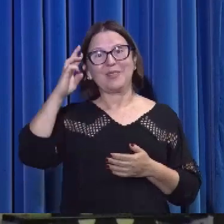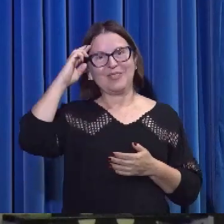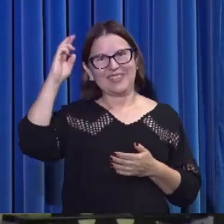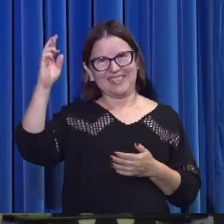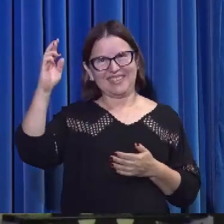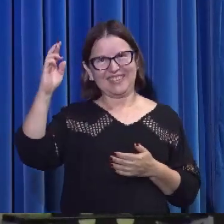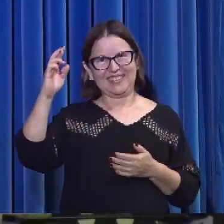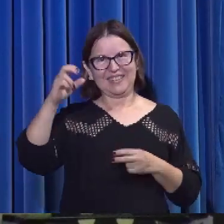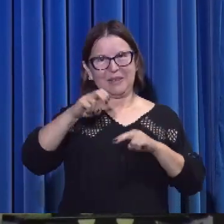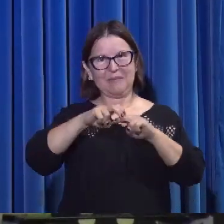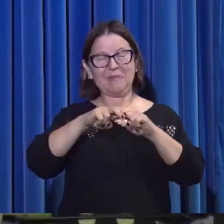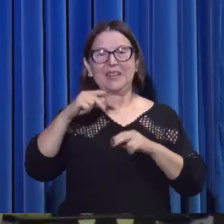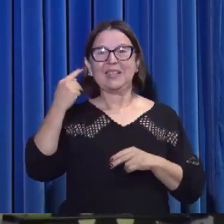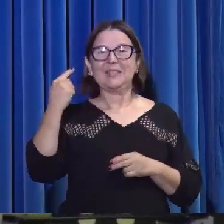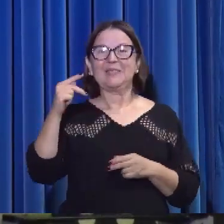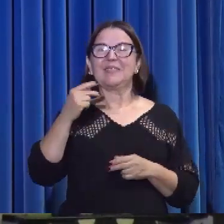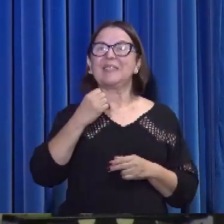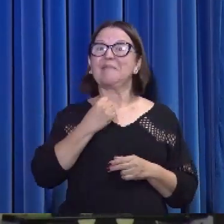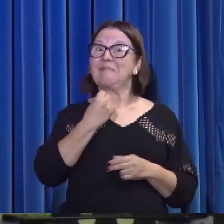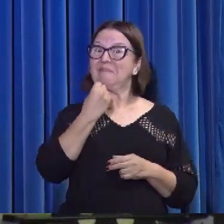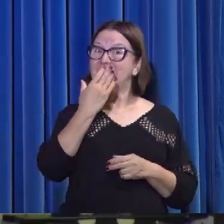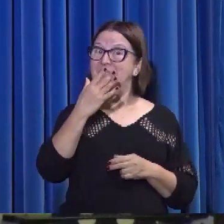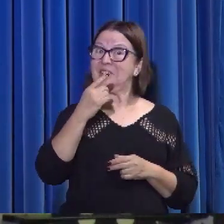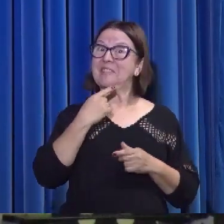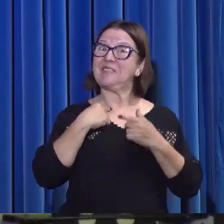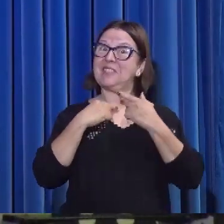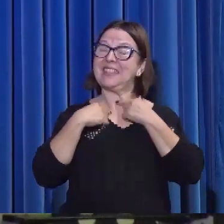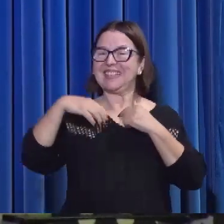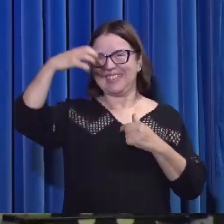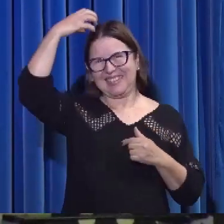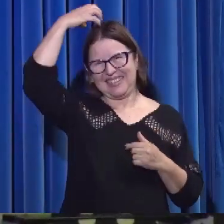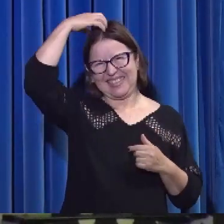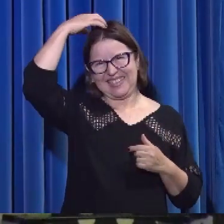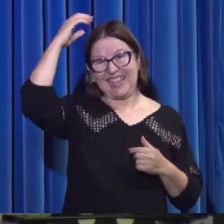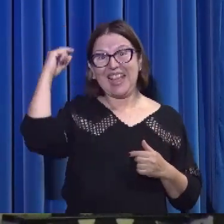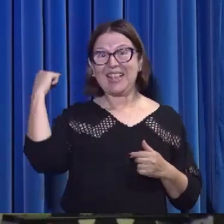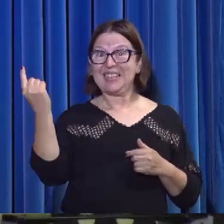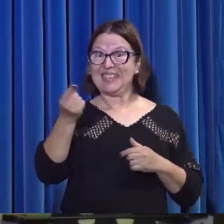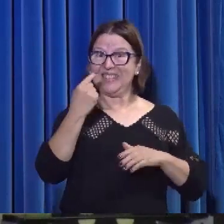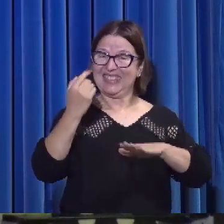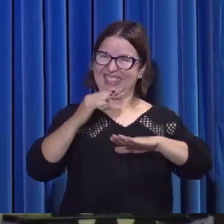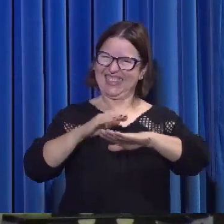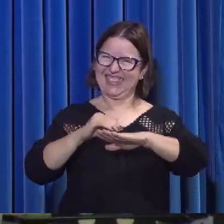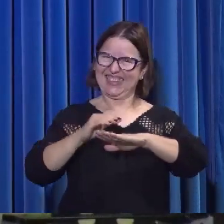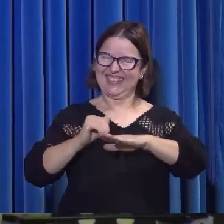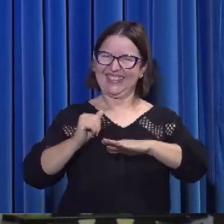boa vontade e soberania, nos chamar.